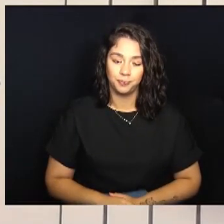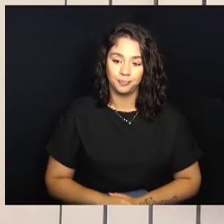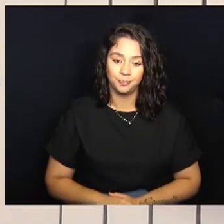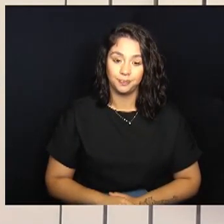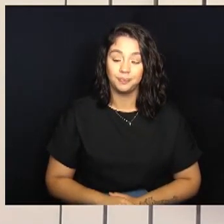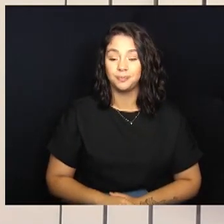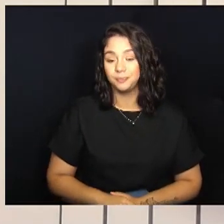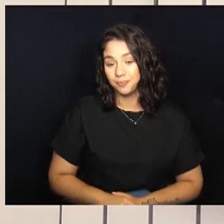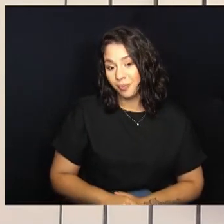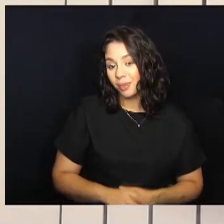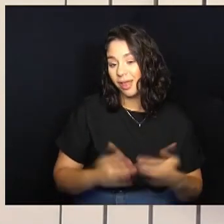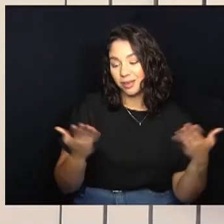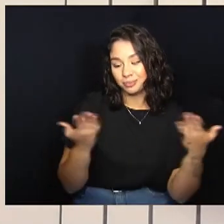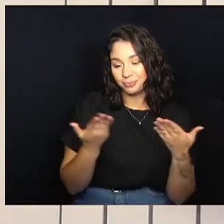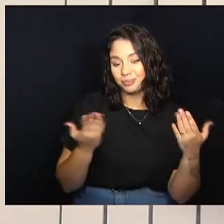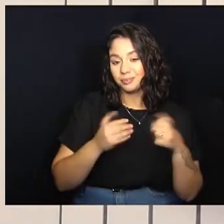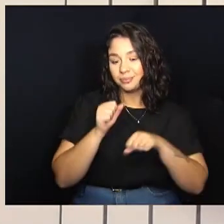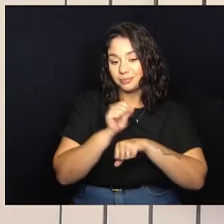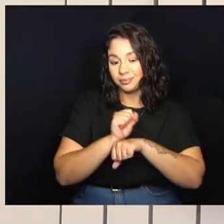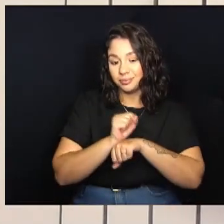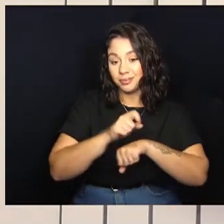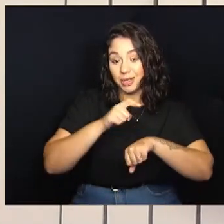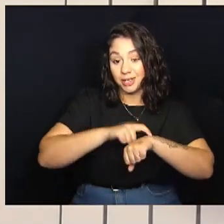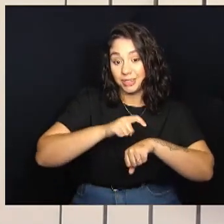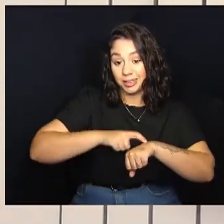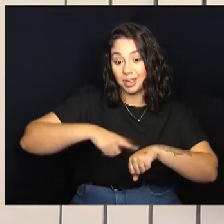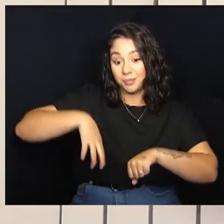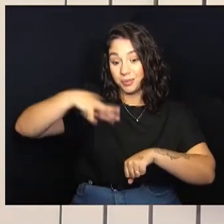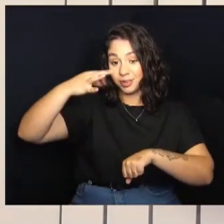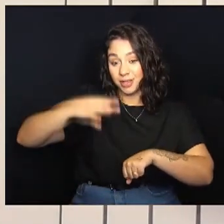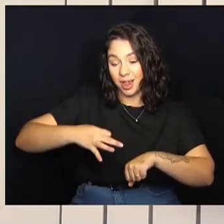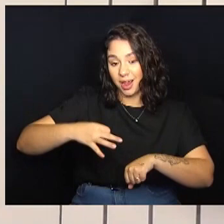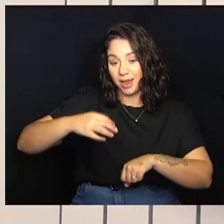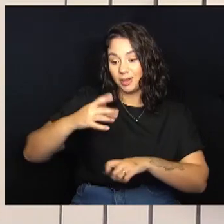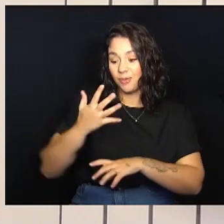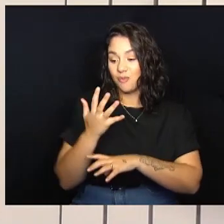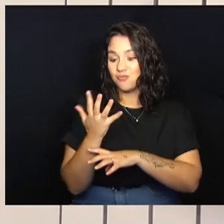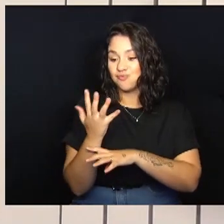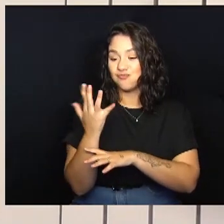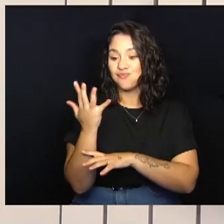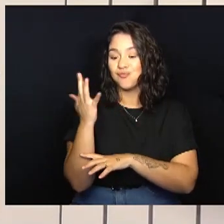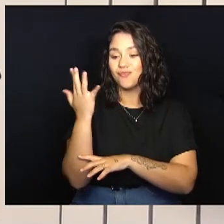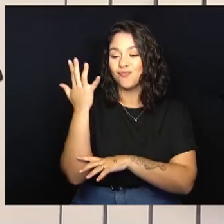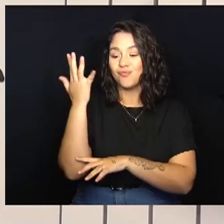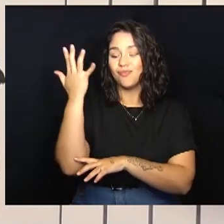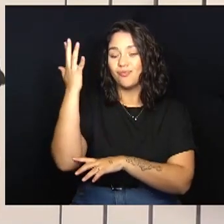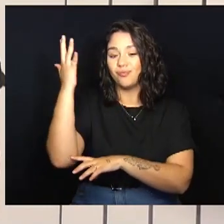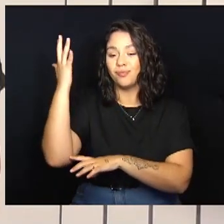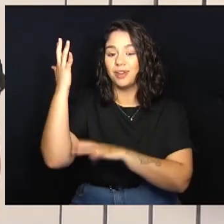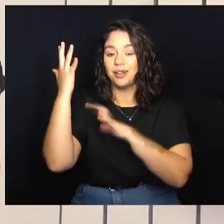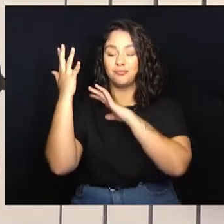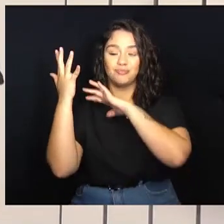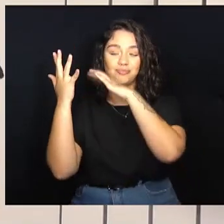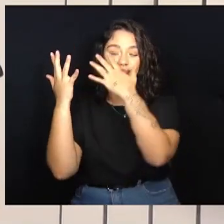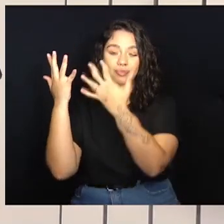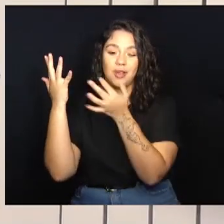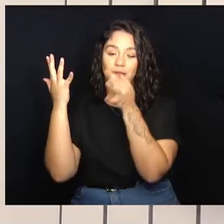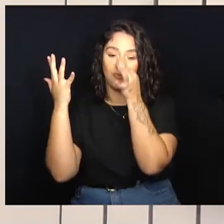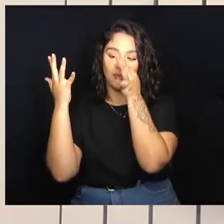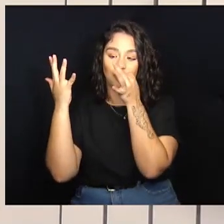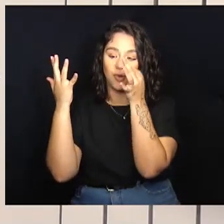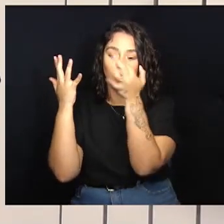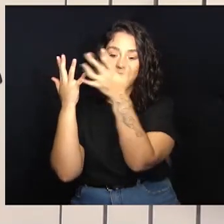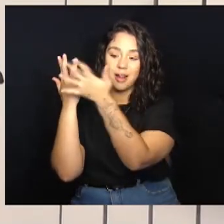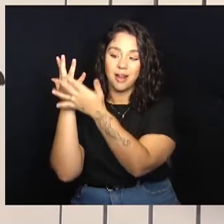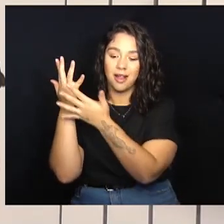É, e a gente aguarda aí esse tempo certo dos maracás crescerem e aí ter uma linda florada ali entre